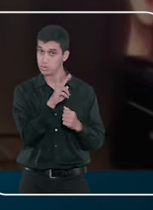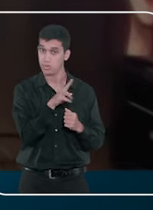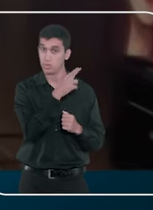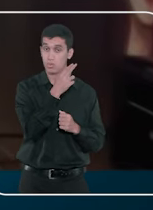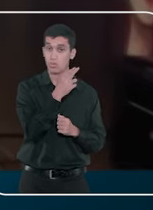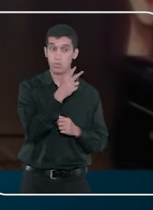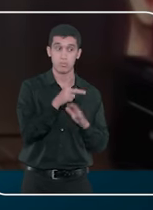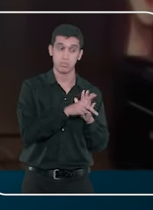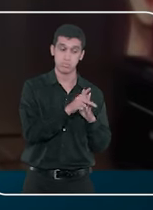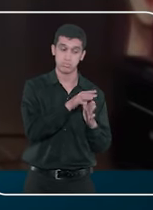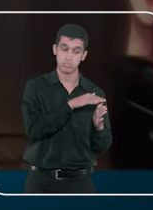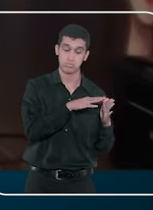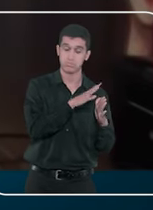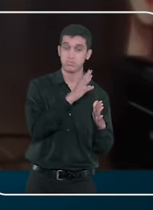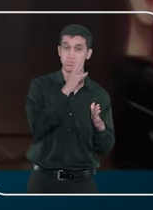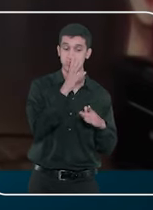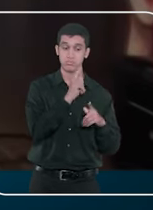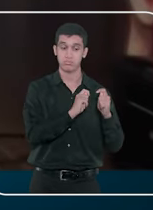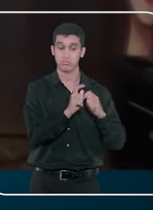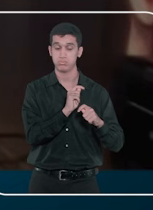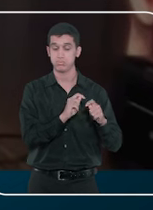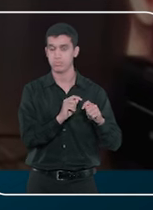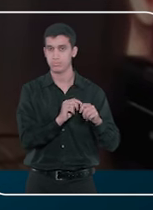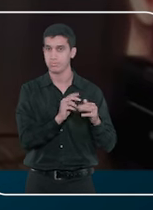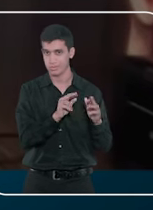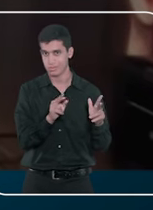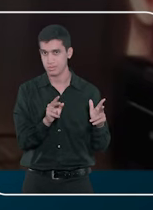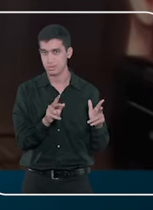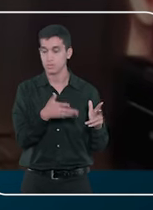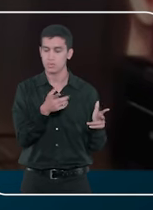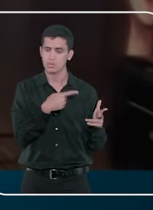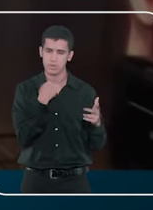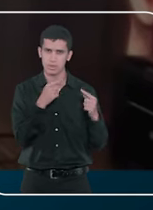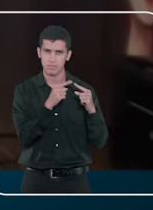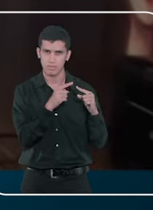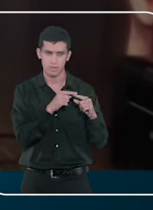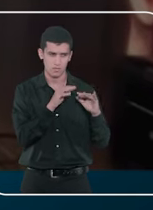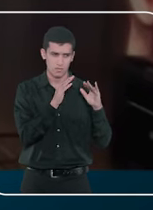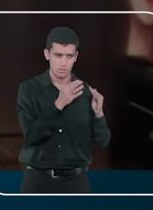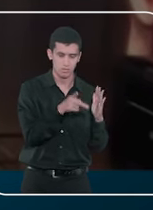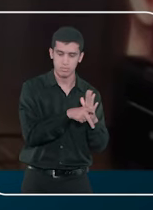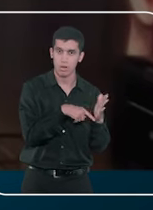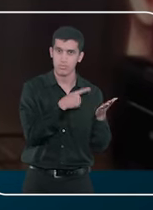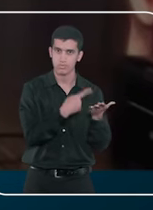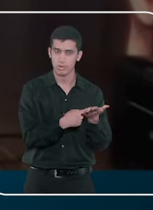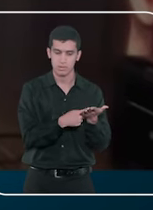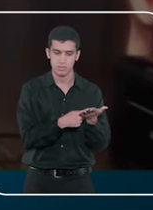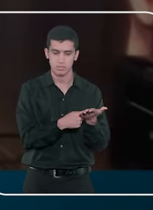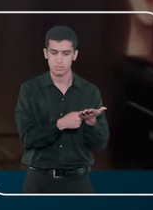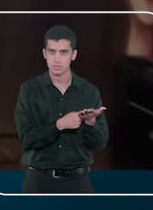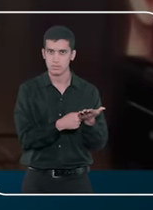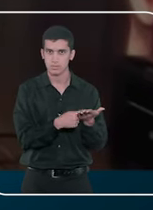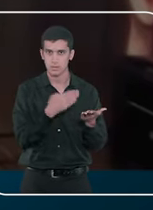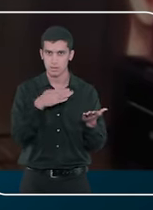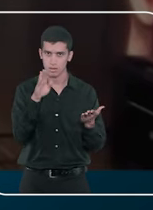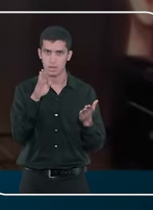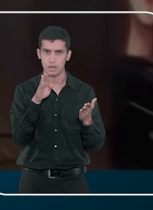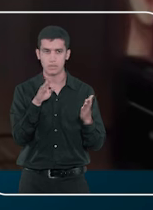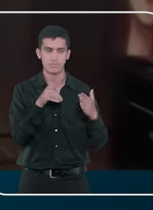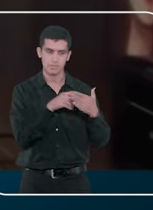social. Quando a gente vai cuidar especificamente do acordo de colaboração premiada, a Lei